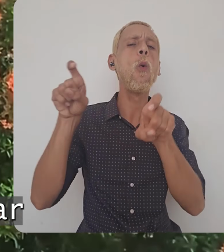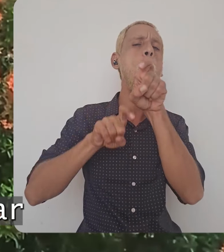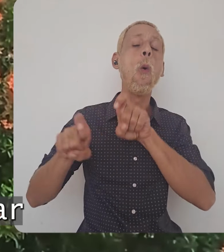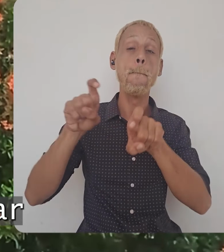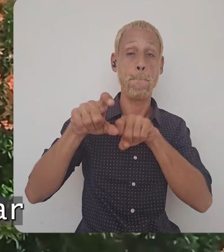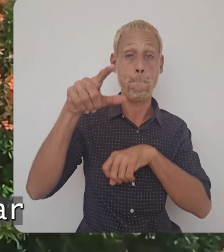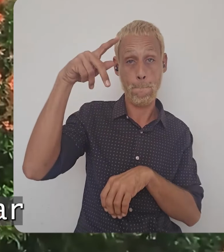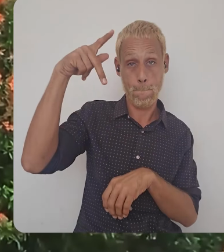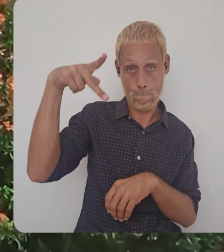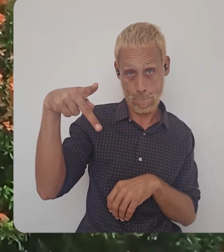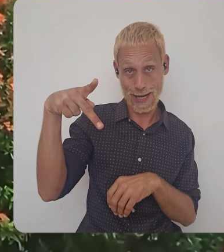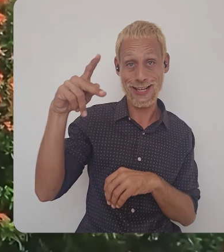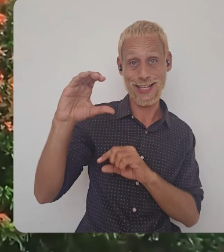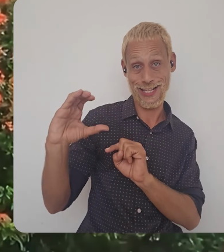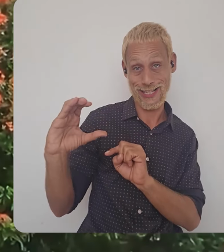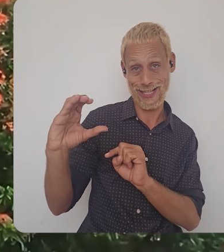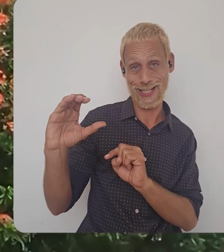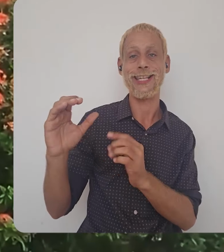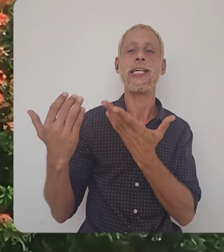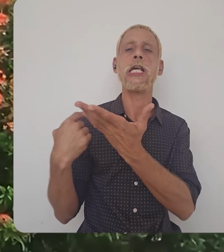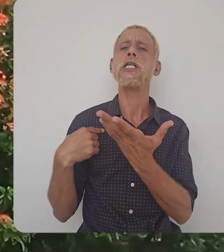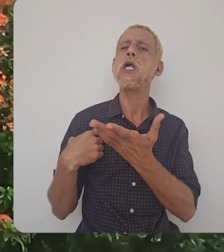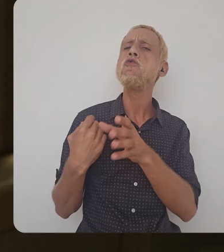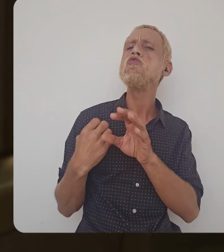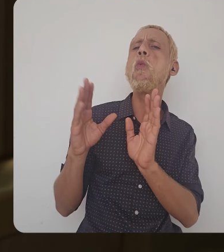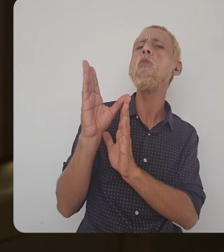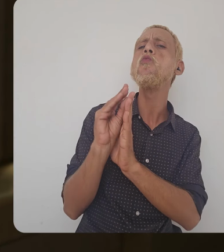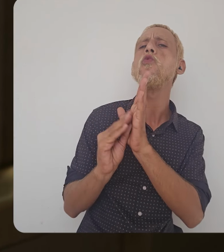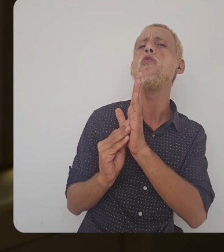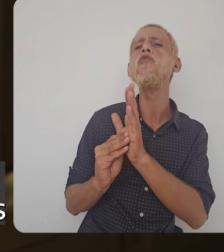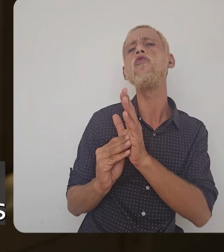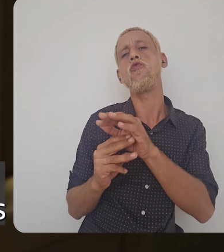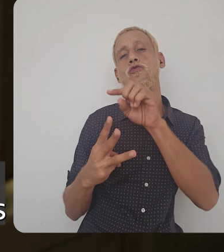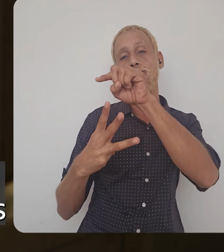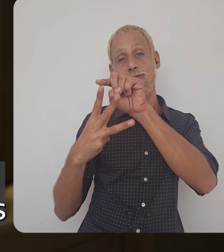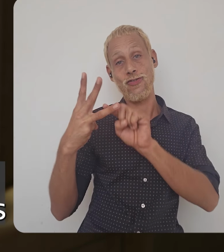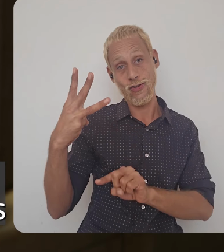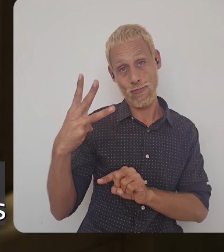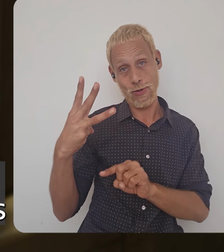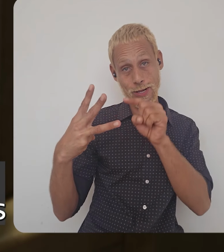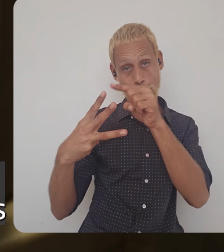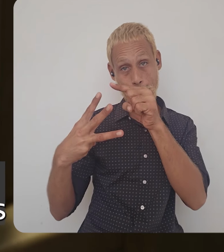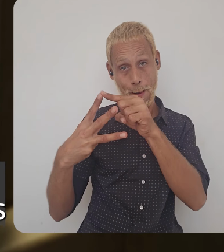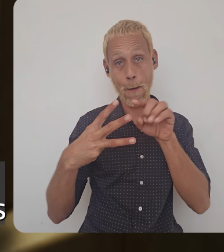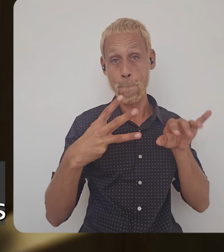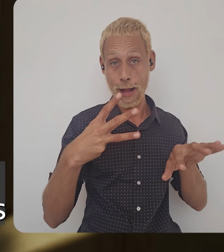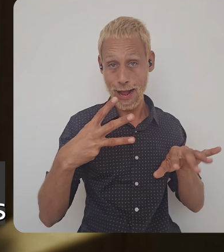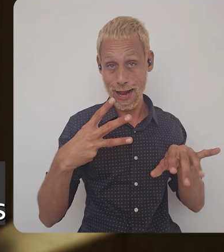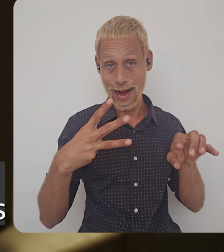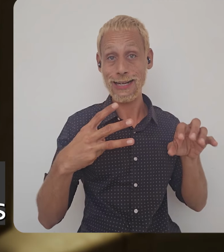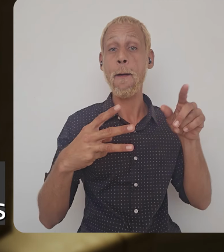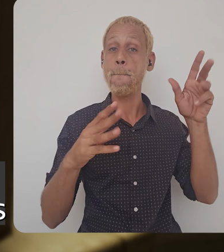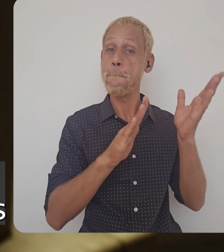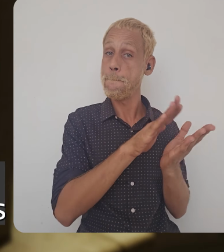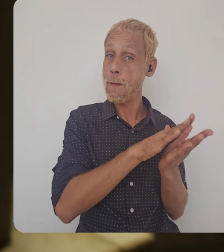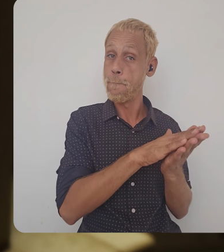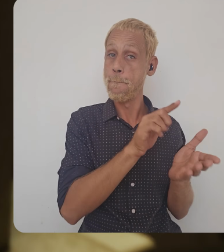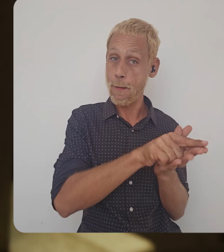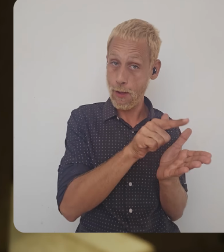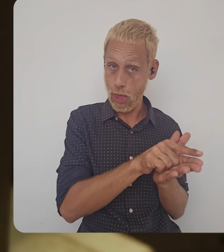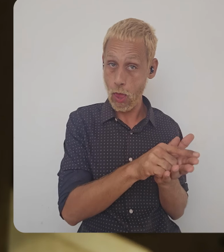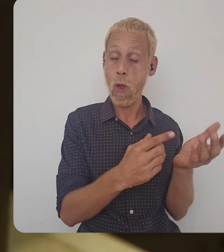nessa época também começaram a chegar os primeiros computadores, os primeiros PCs na redação. E com esses PCs, todo o conteúdo era produzido nessas três